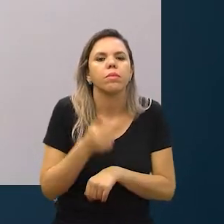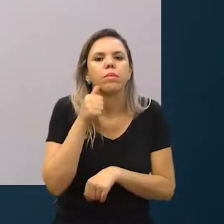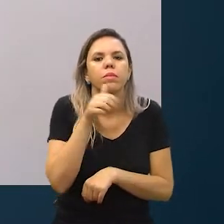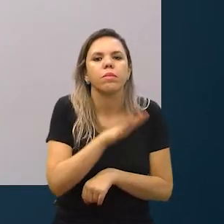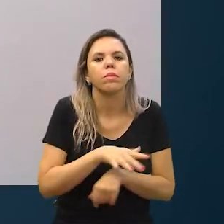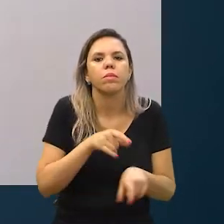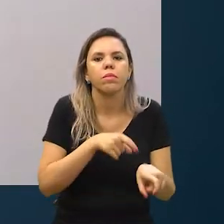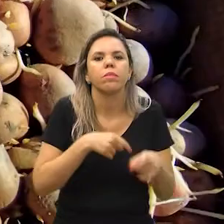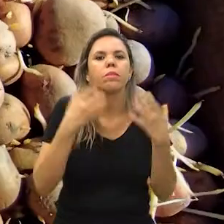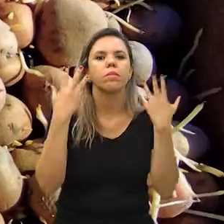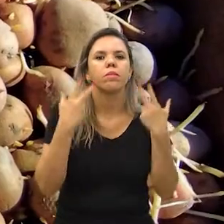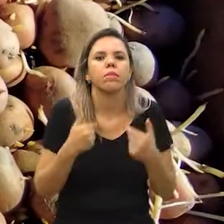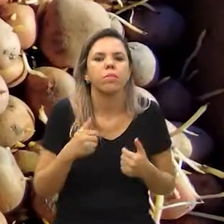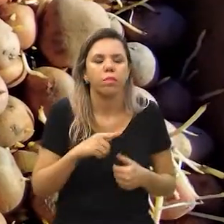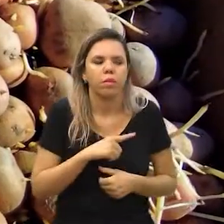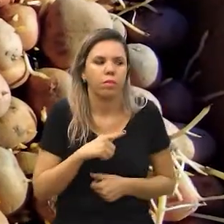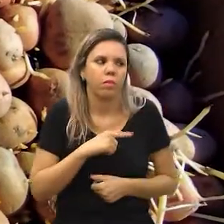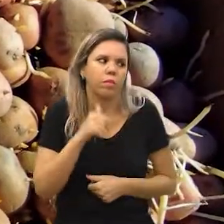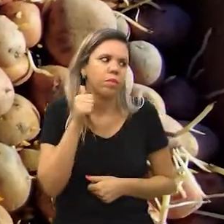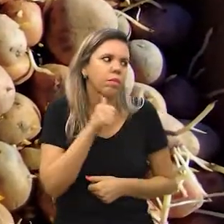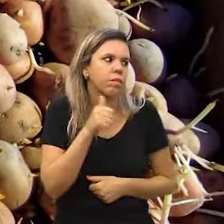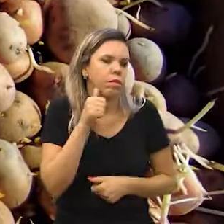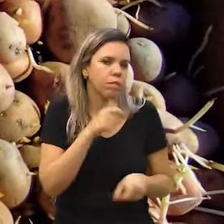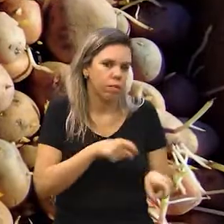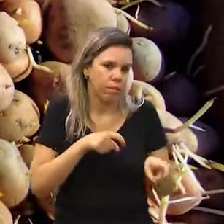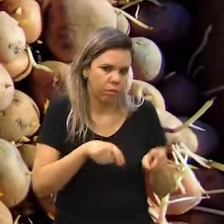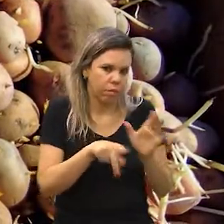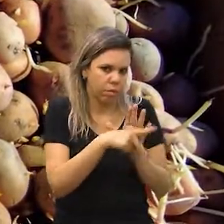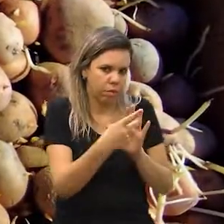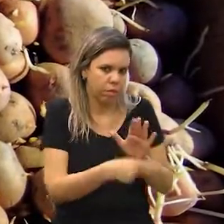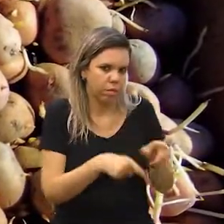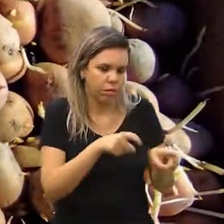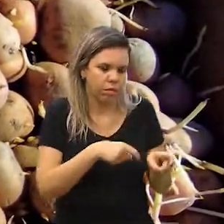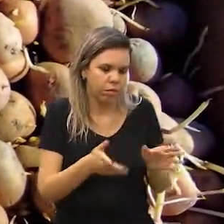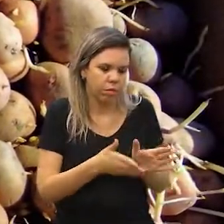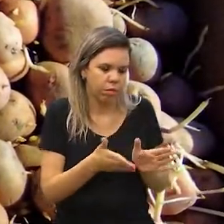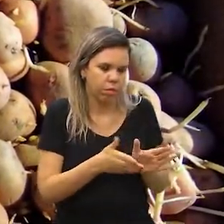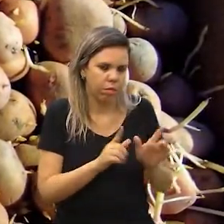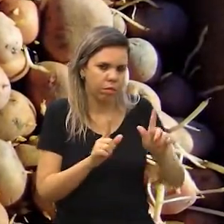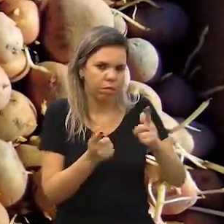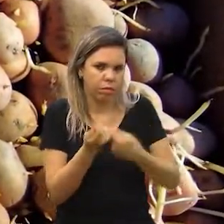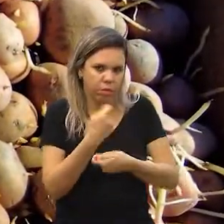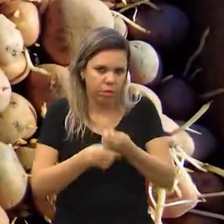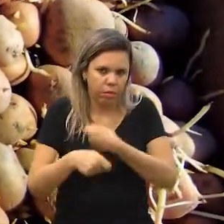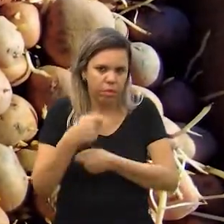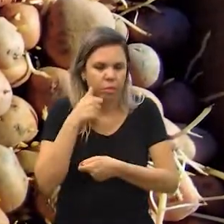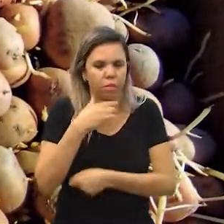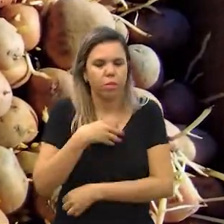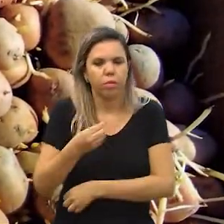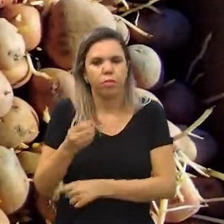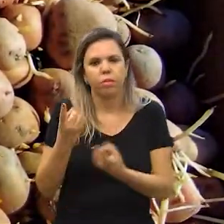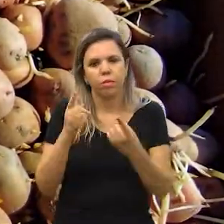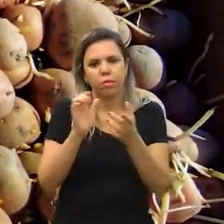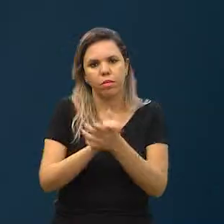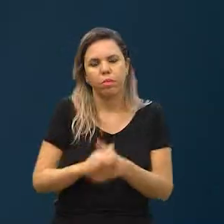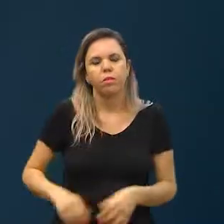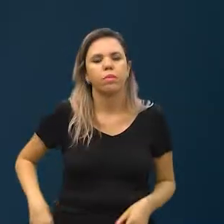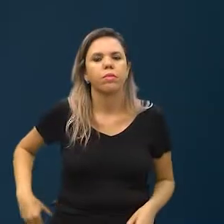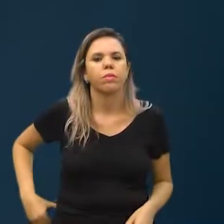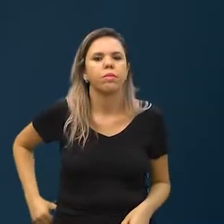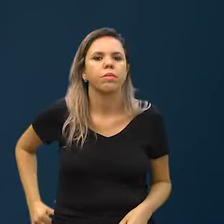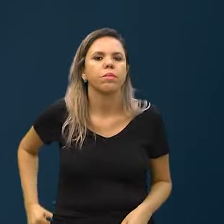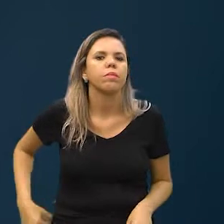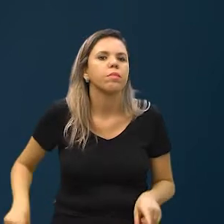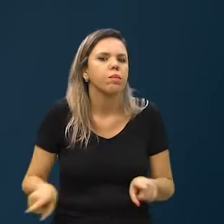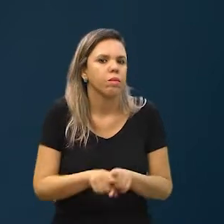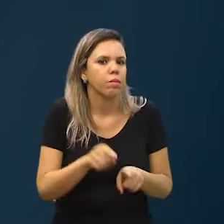mulheres do agro, né, a gente tem as mulheres do campo, produtoras, gestoras, as filhas, as esposas, né? E a gente